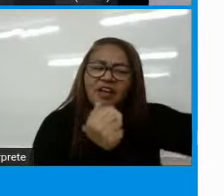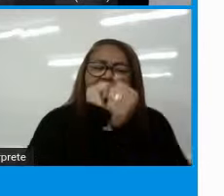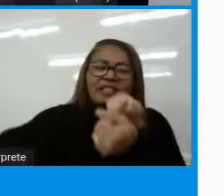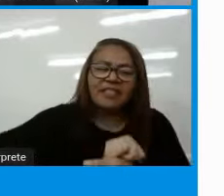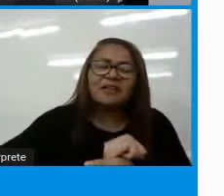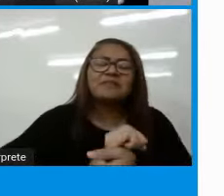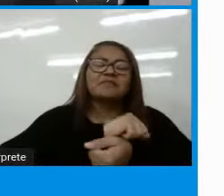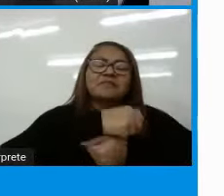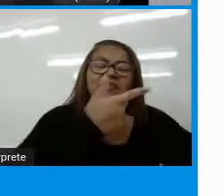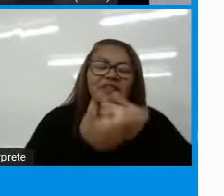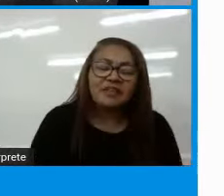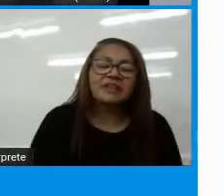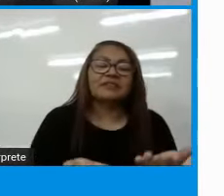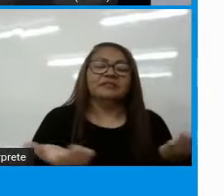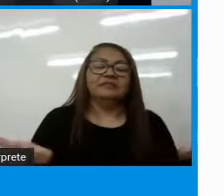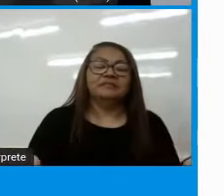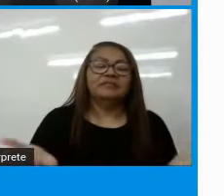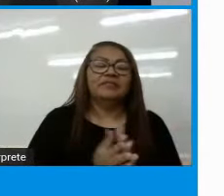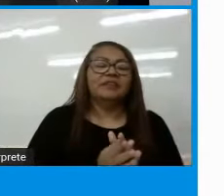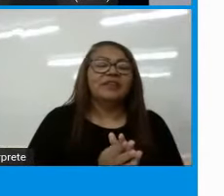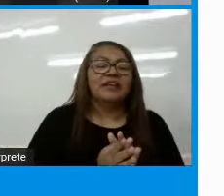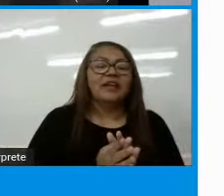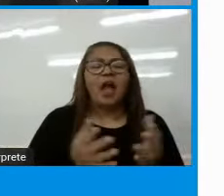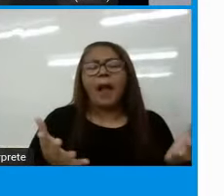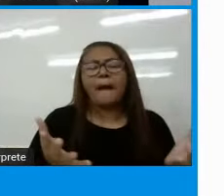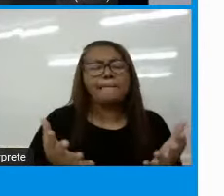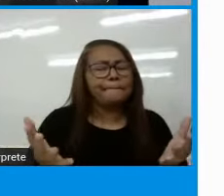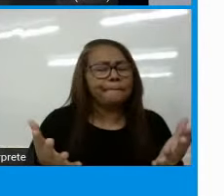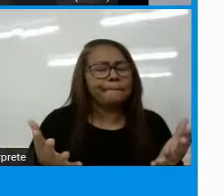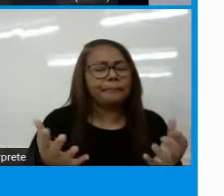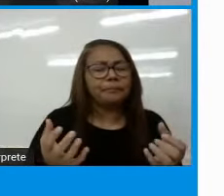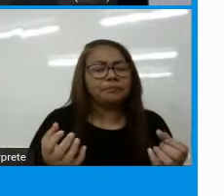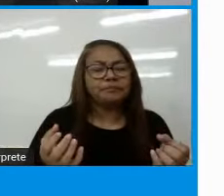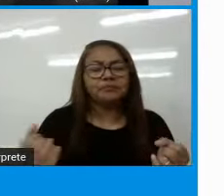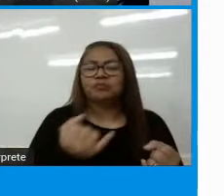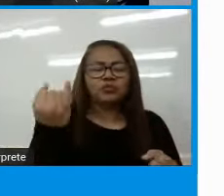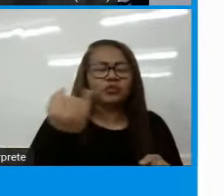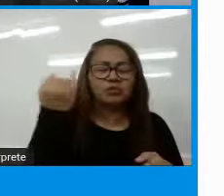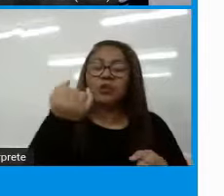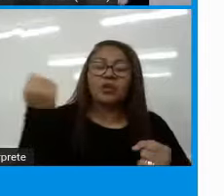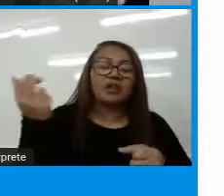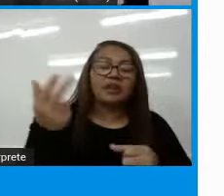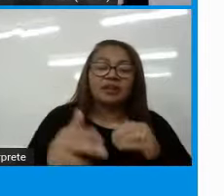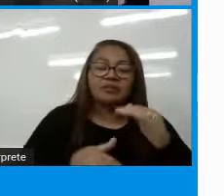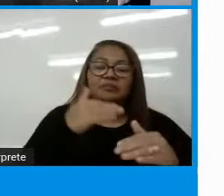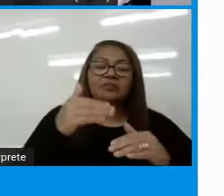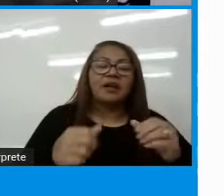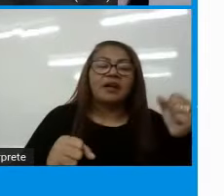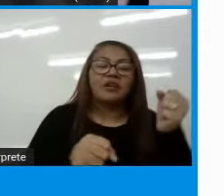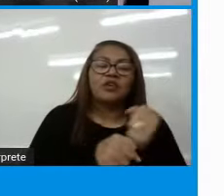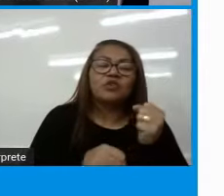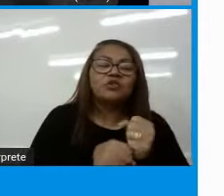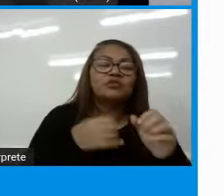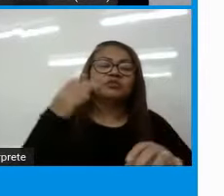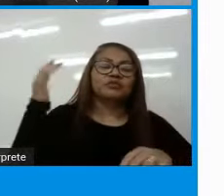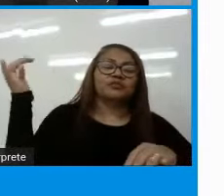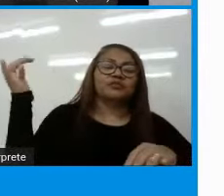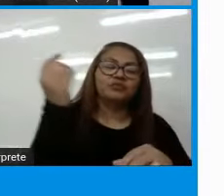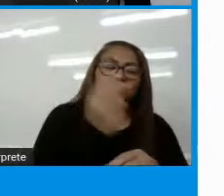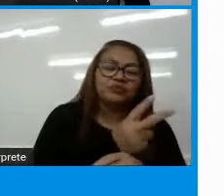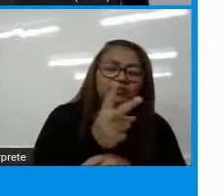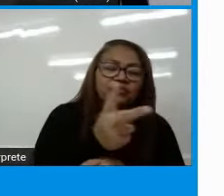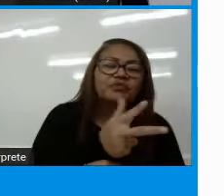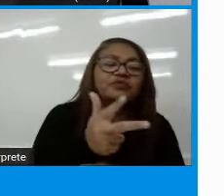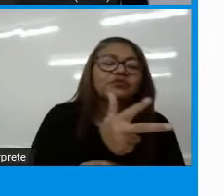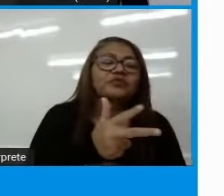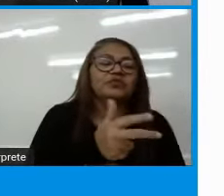tem aí esse estilo, essa ferramenta equivalente para produção de vídeo. Então, sem muito conhecimento, com muita facilidade, você